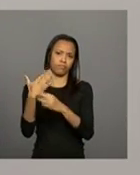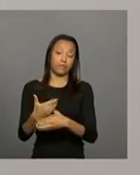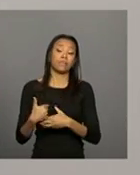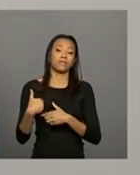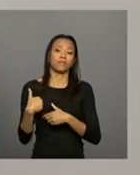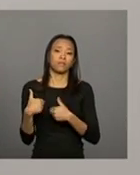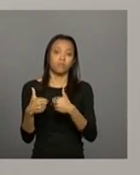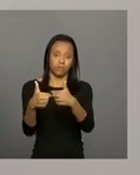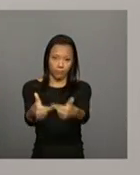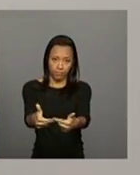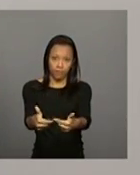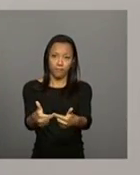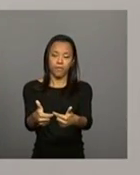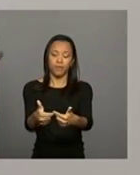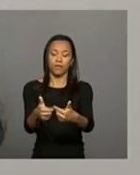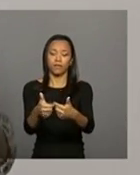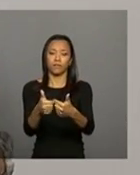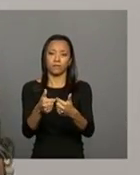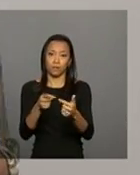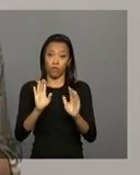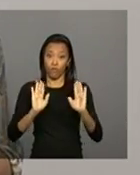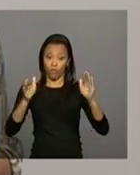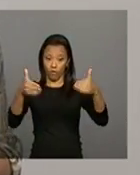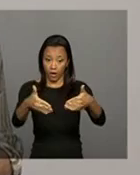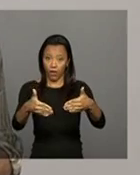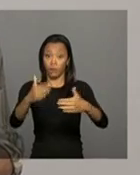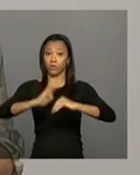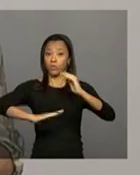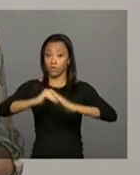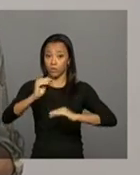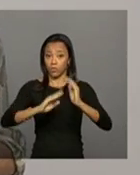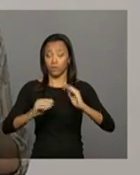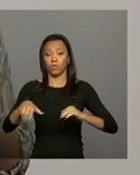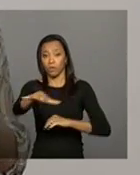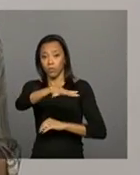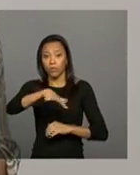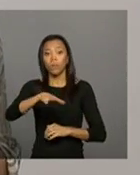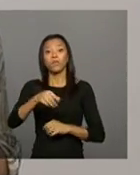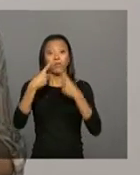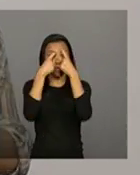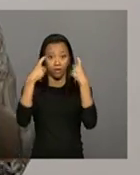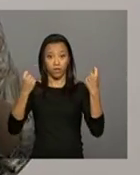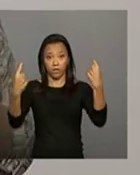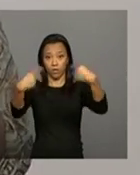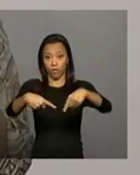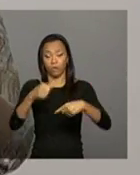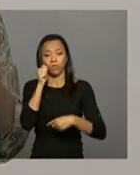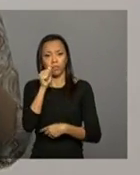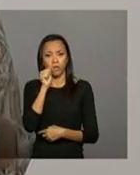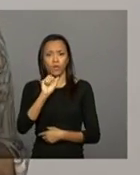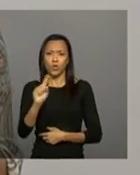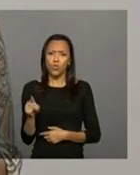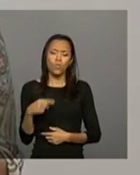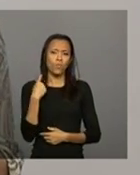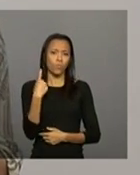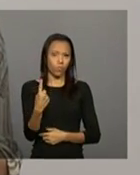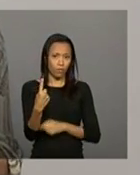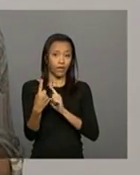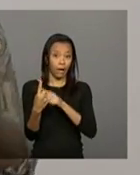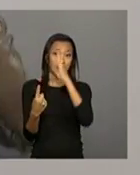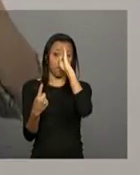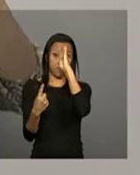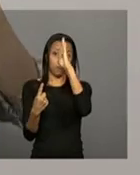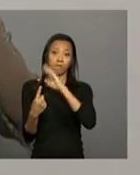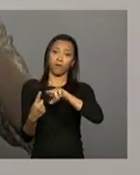muito efetiva nessa questão contra a violência. Uma, e eu acredito que a principal